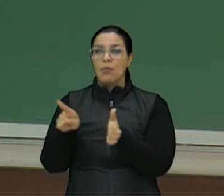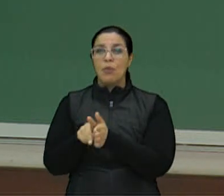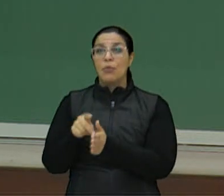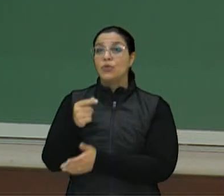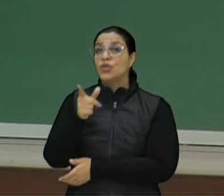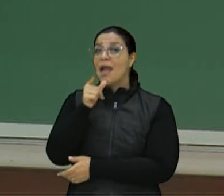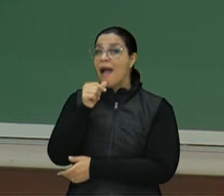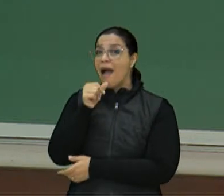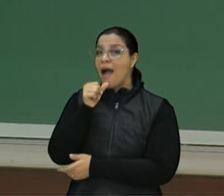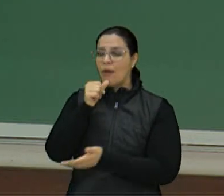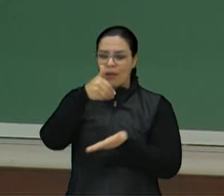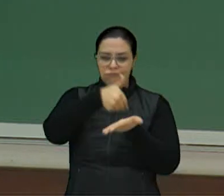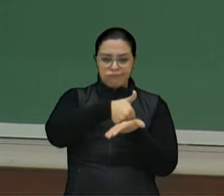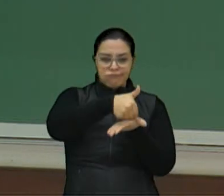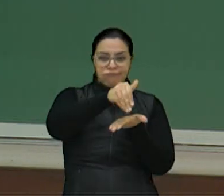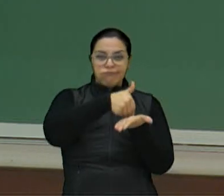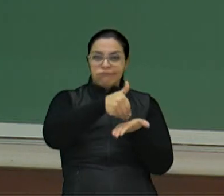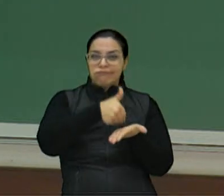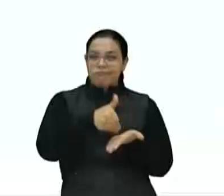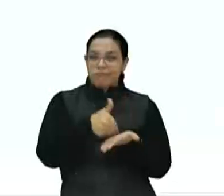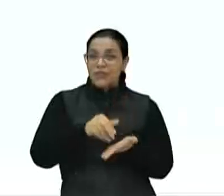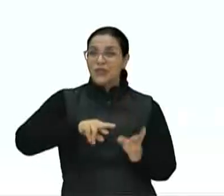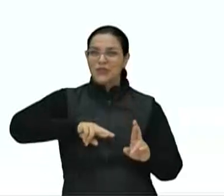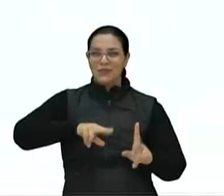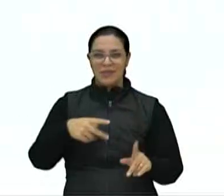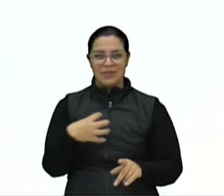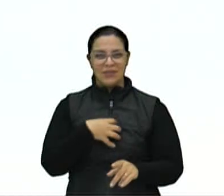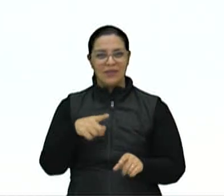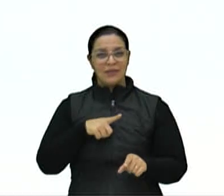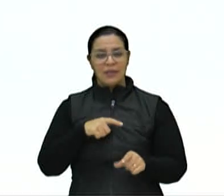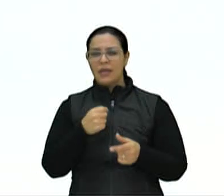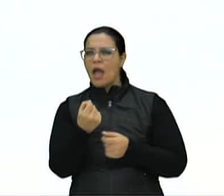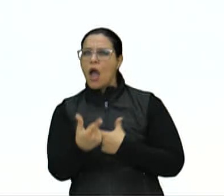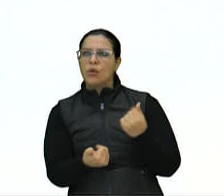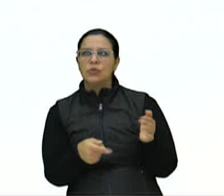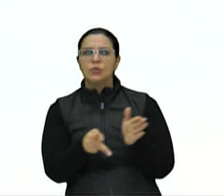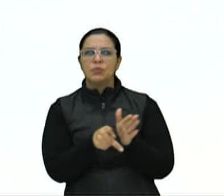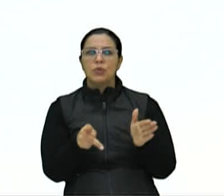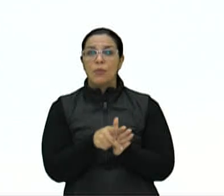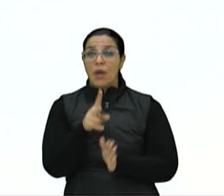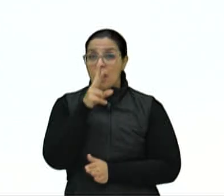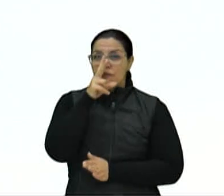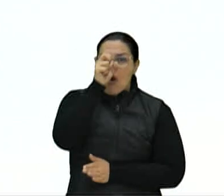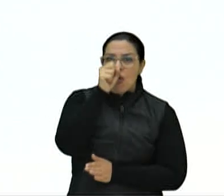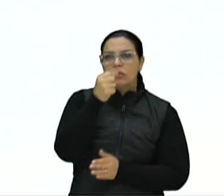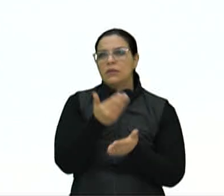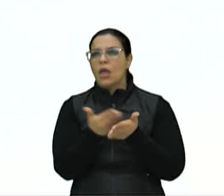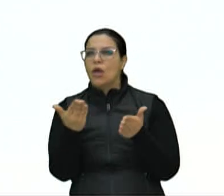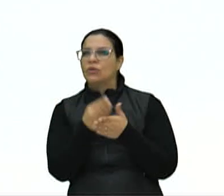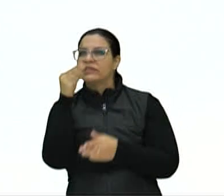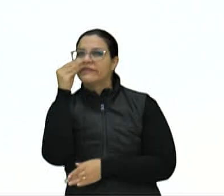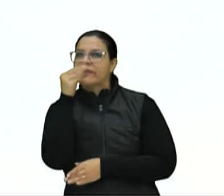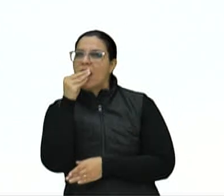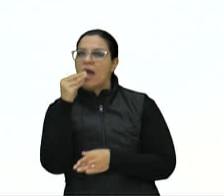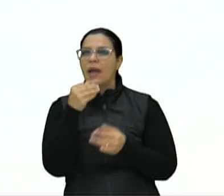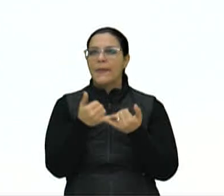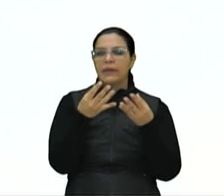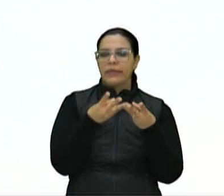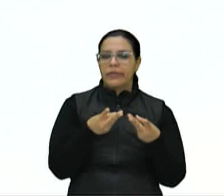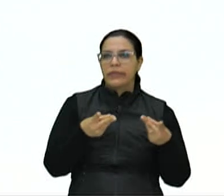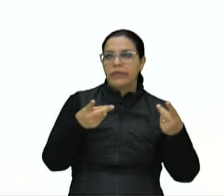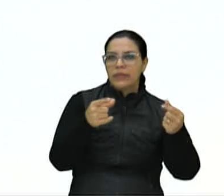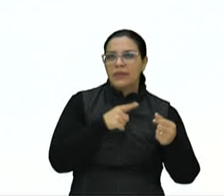de água em cada parte da obra. Você vê que em alguns pontos o pigmento está mais diluído, em outros pontos ele está